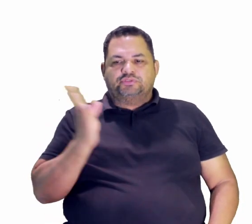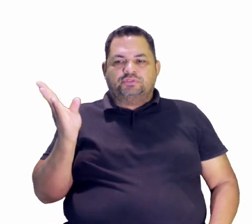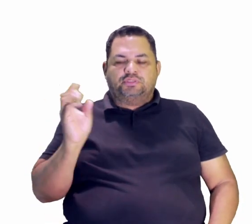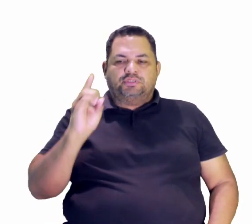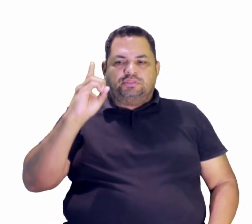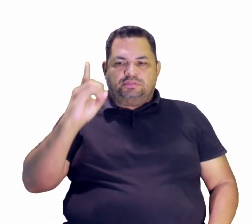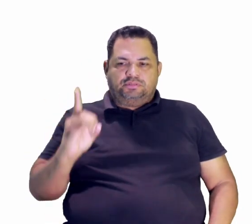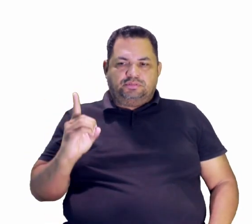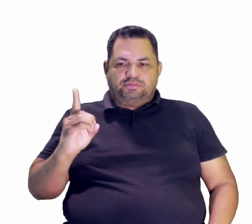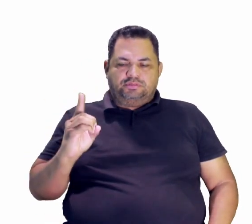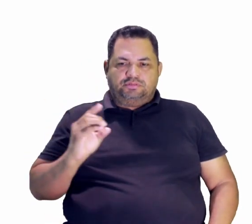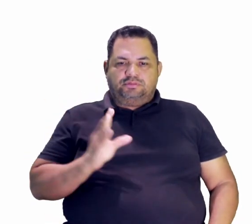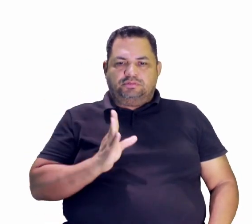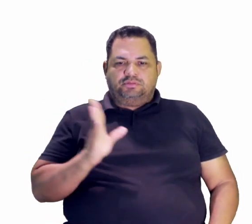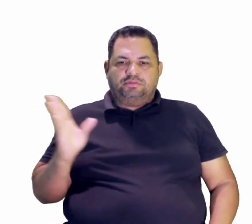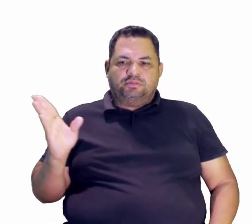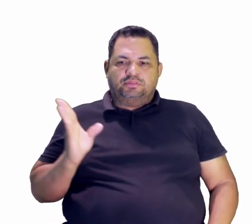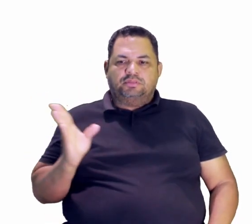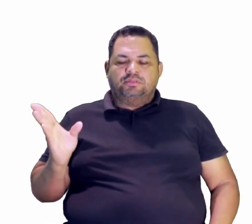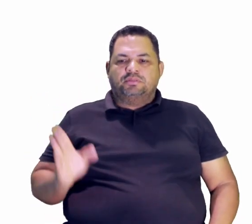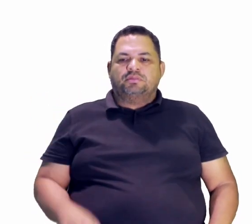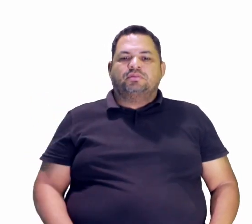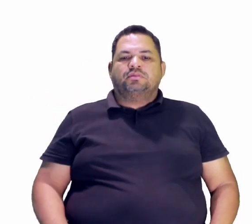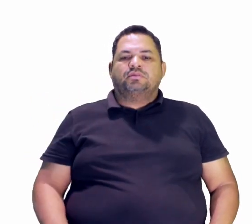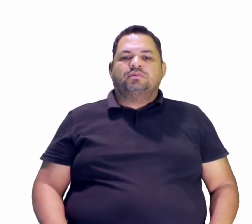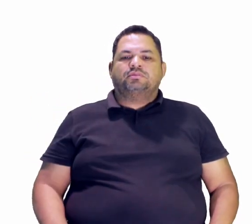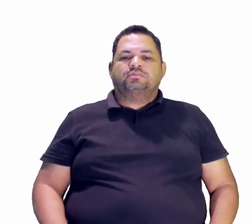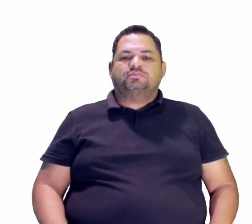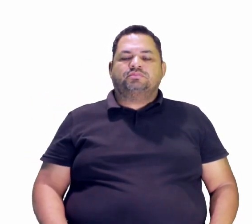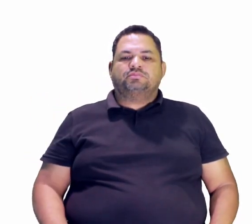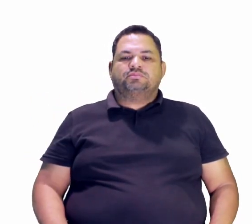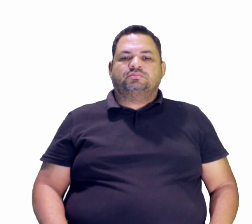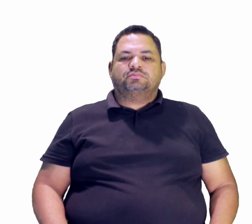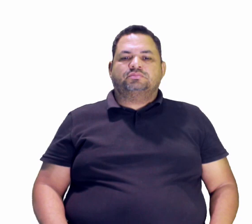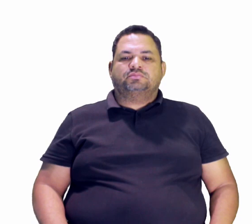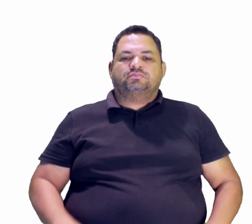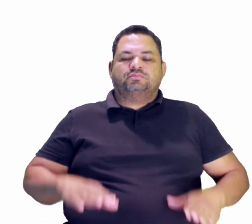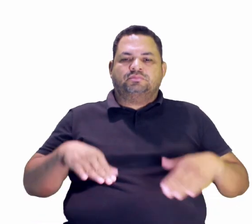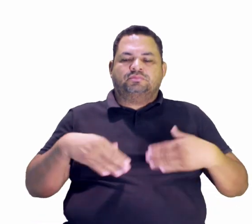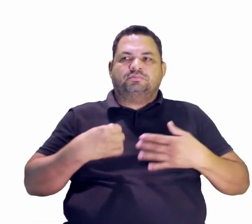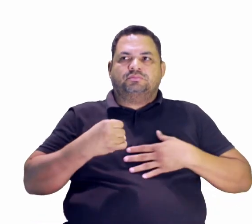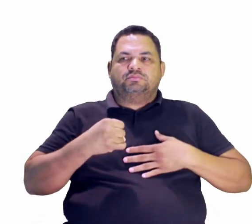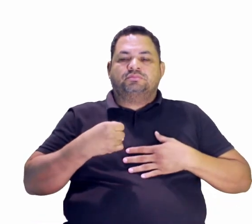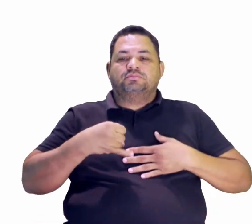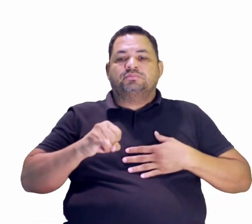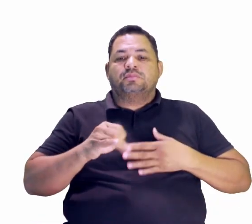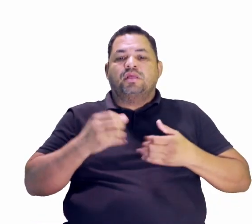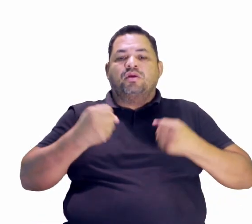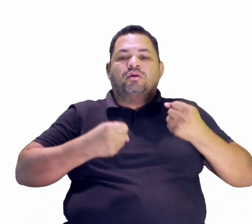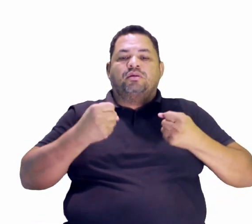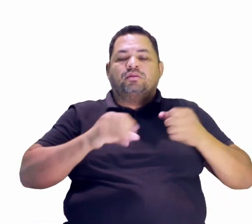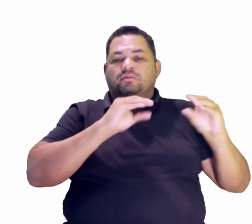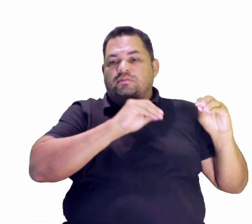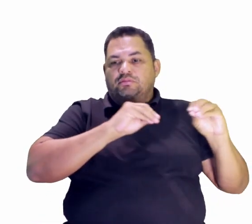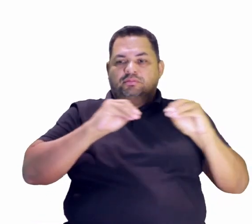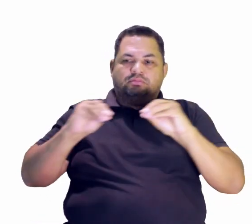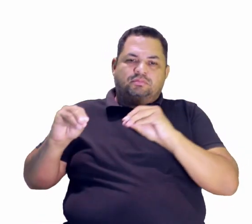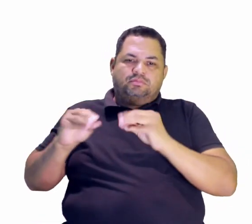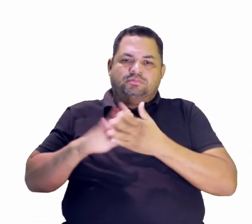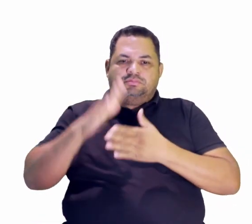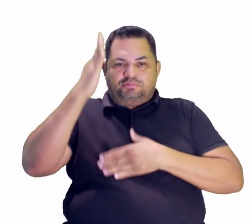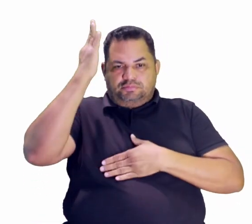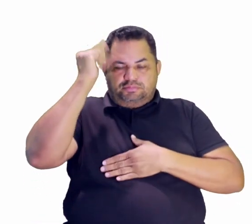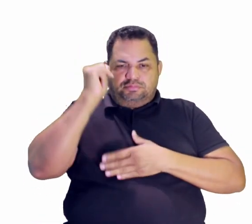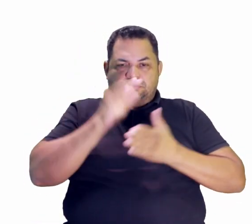direita. Então, agora, o sentido é para a direita. Quer dizer, se um carro está se movendo sobre esse vetor, eu sei que ele